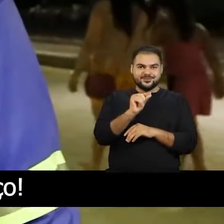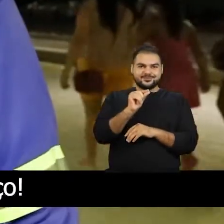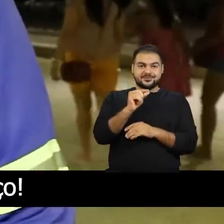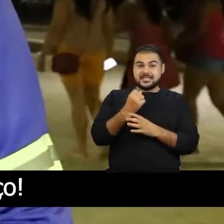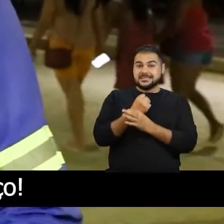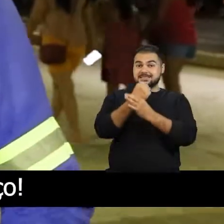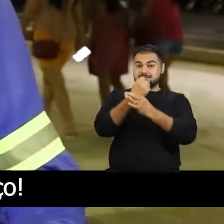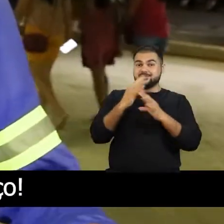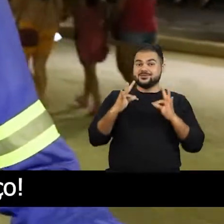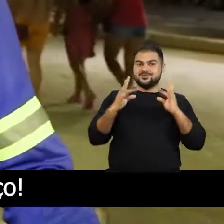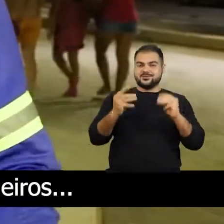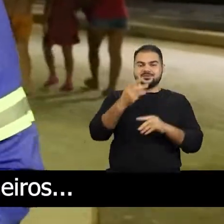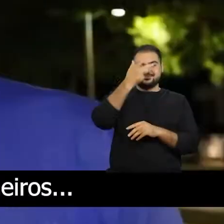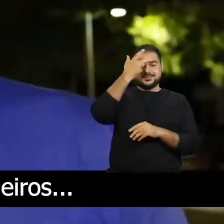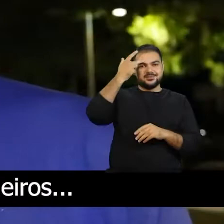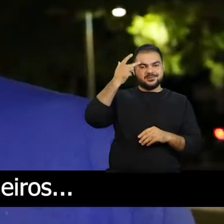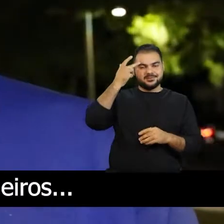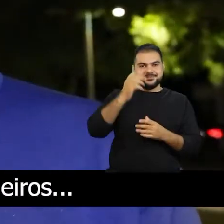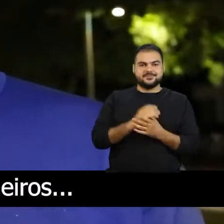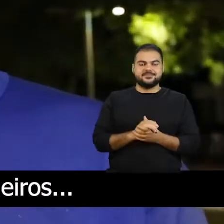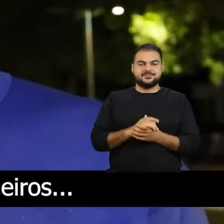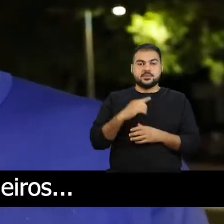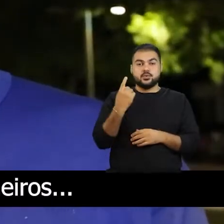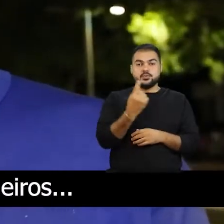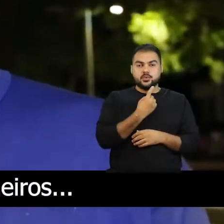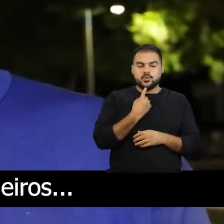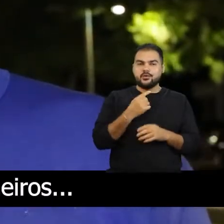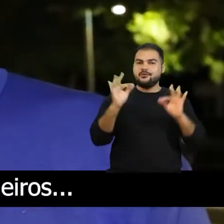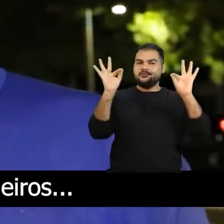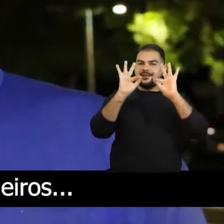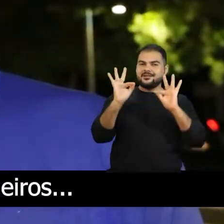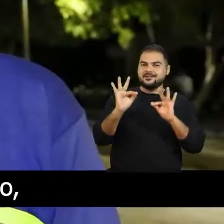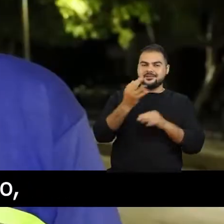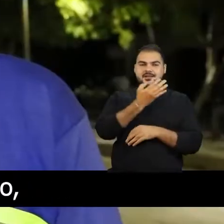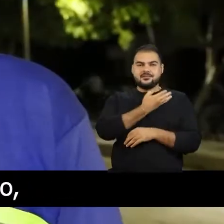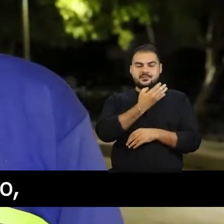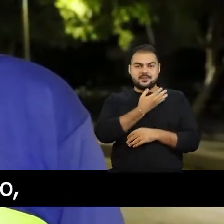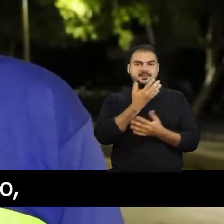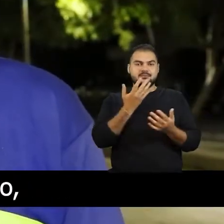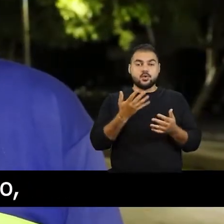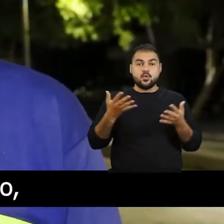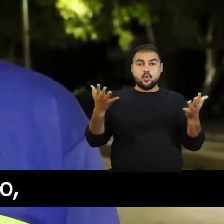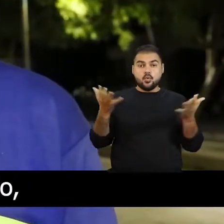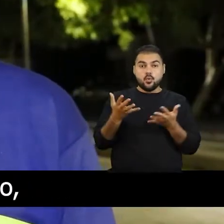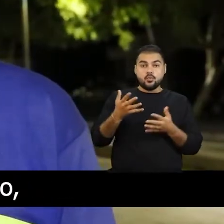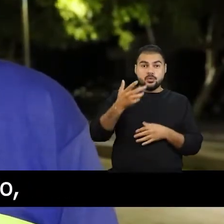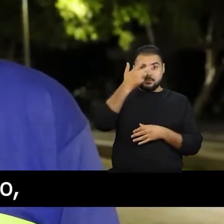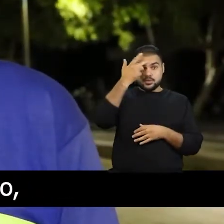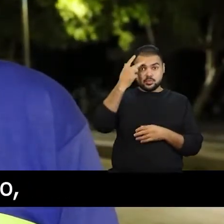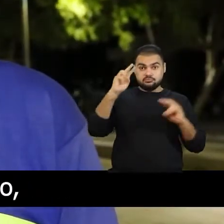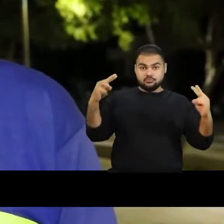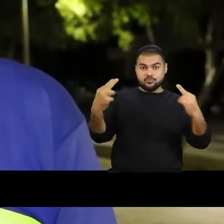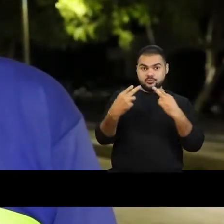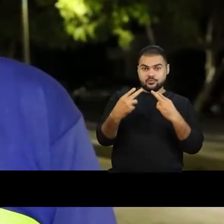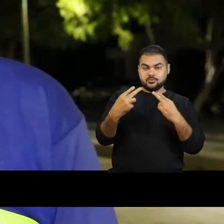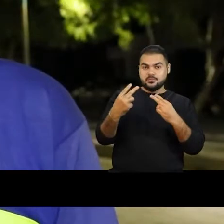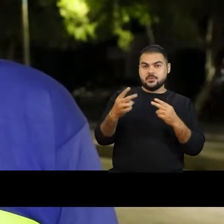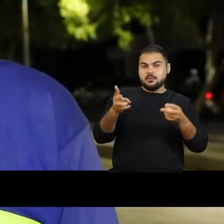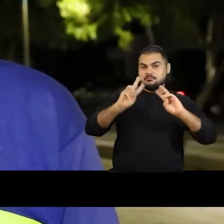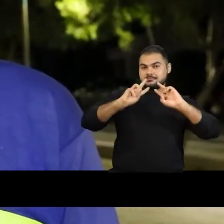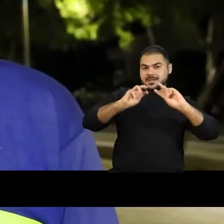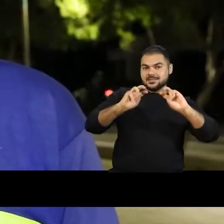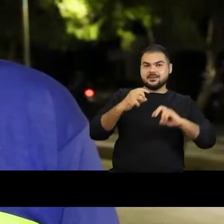para quem utiliza o serviço. Todos nós ficamos muito felizes, meus companheiros. Hoje nós somos reconhecidos por o comércio